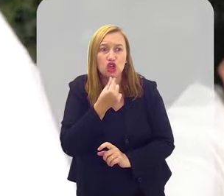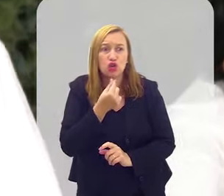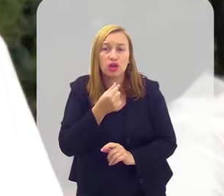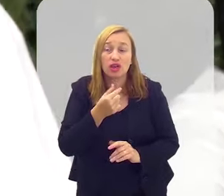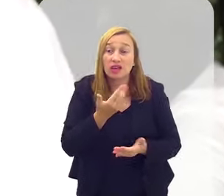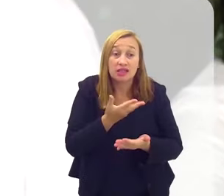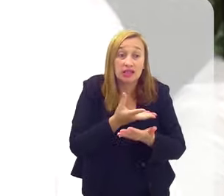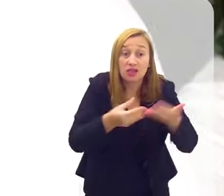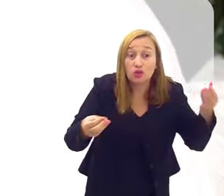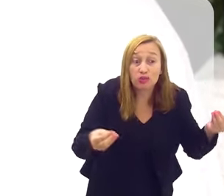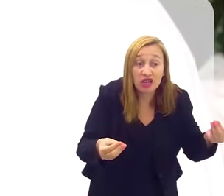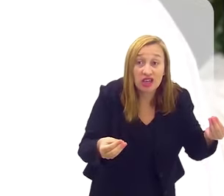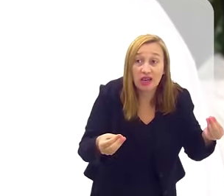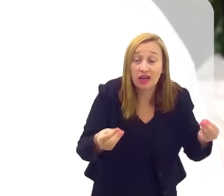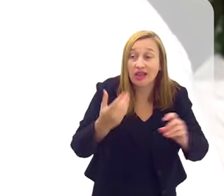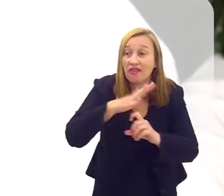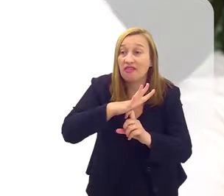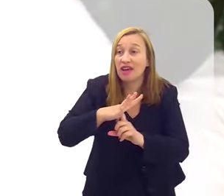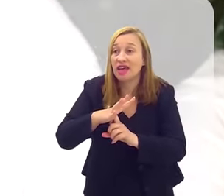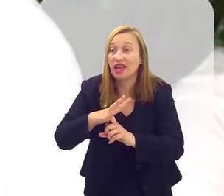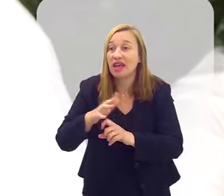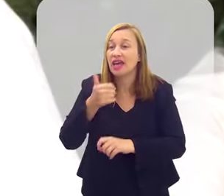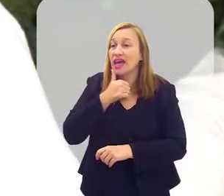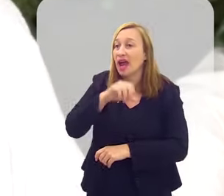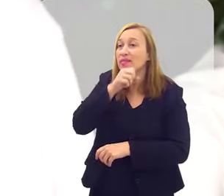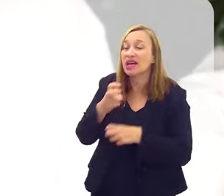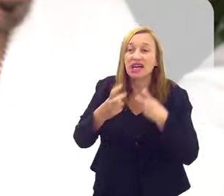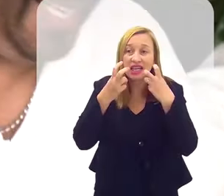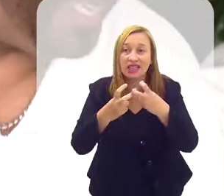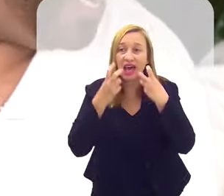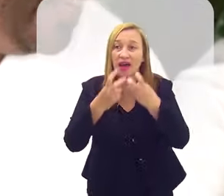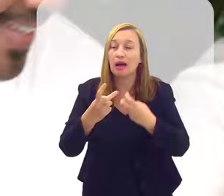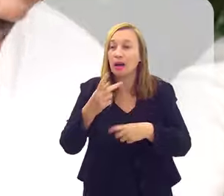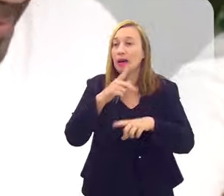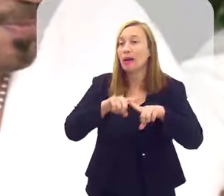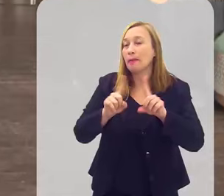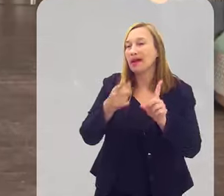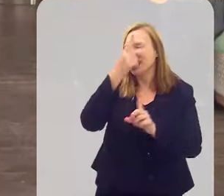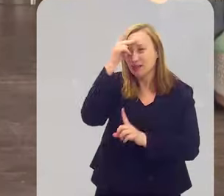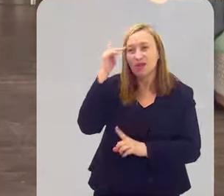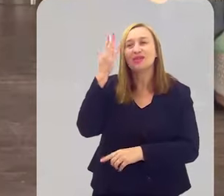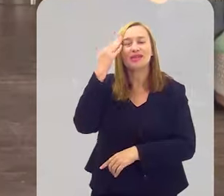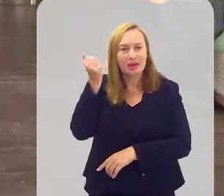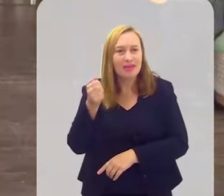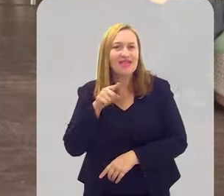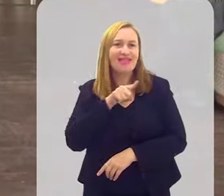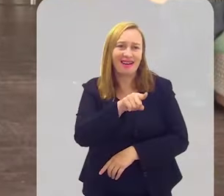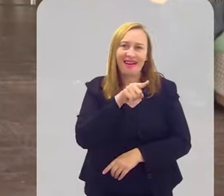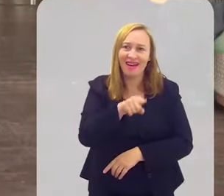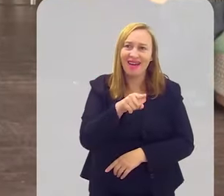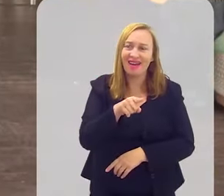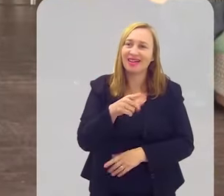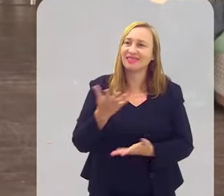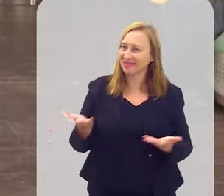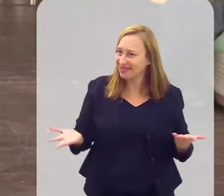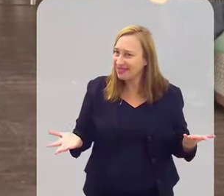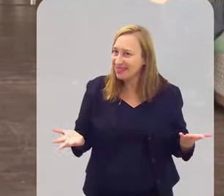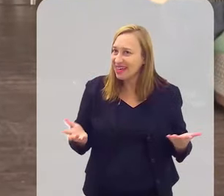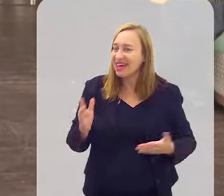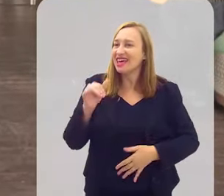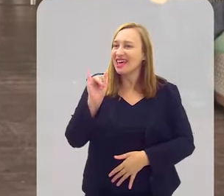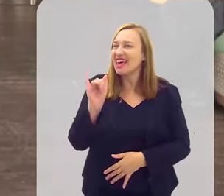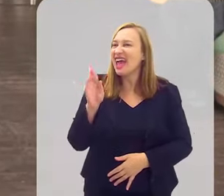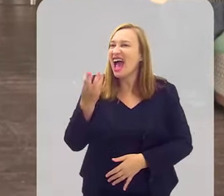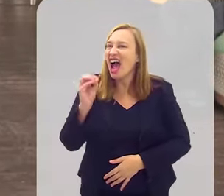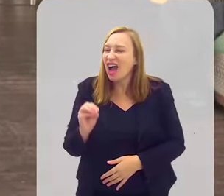esse menino se perdia na feira e a mãe gritava IAG mas todo mundo sabia que era ele aí